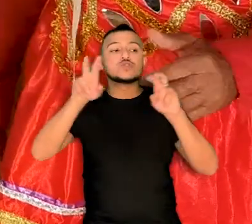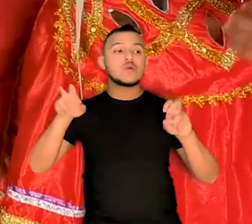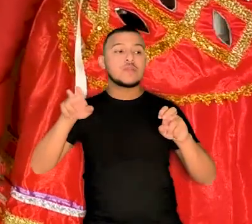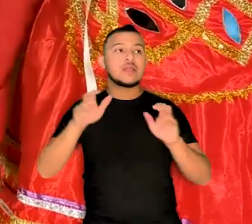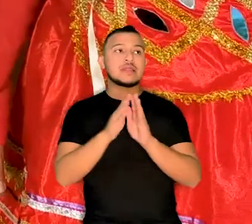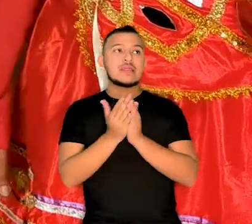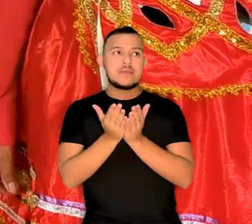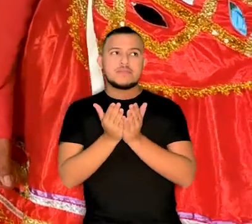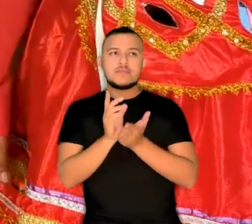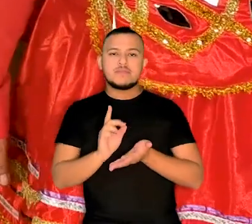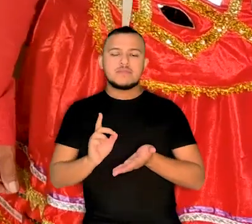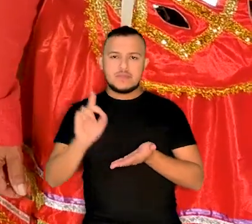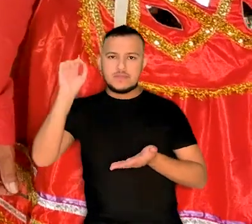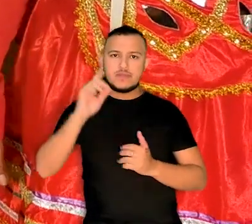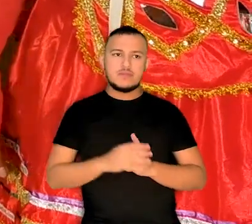Bíblia.